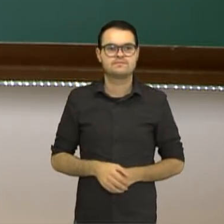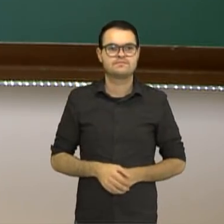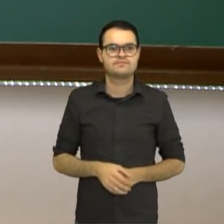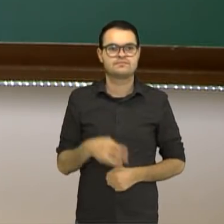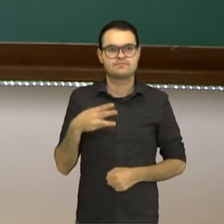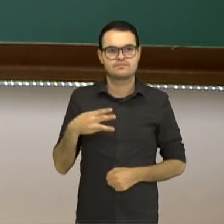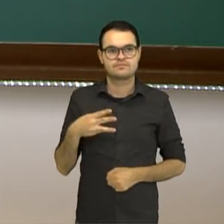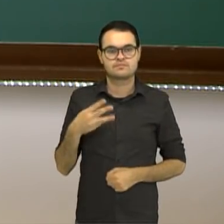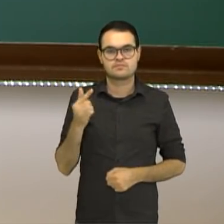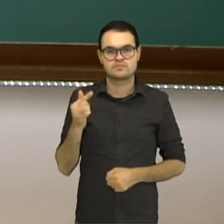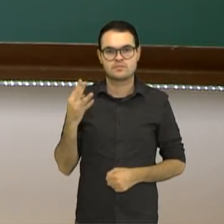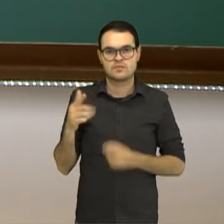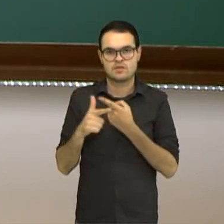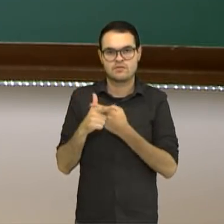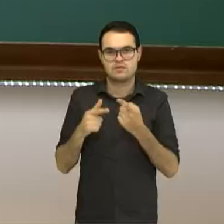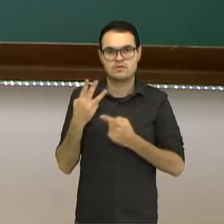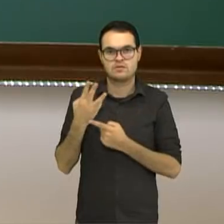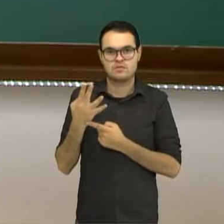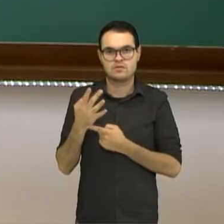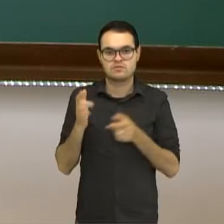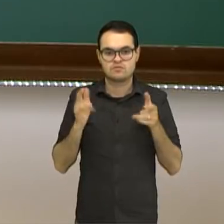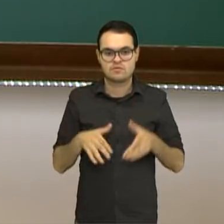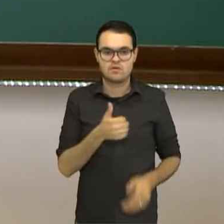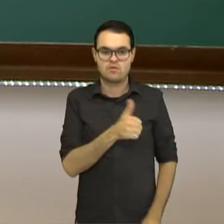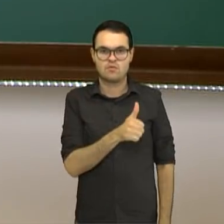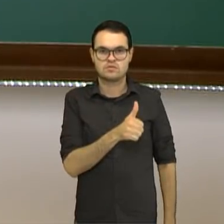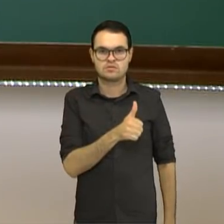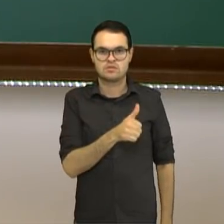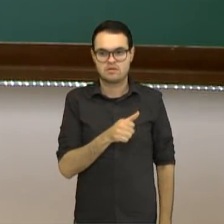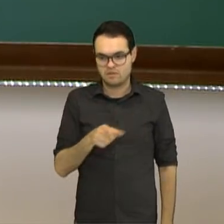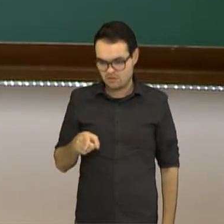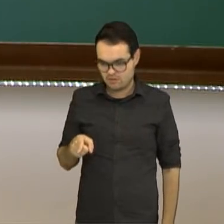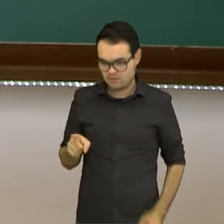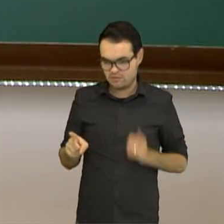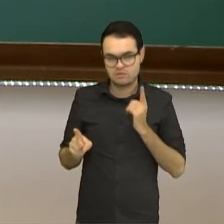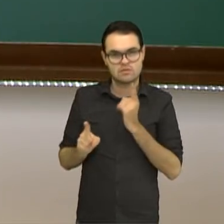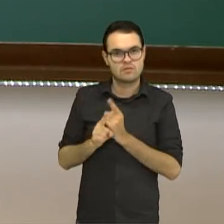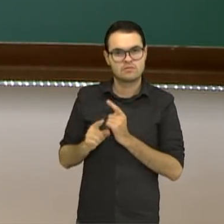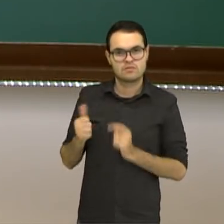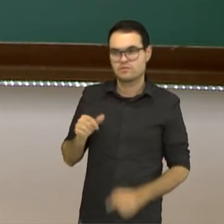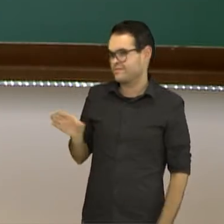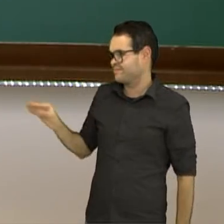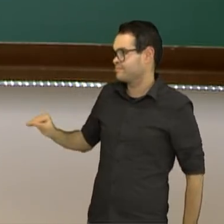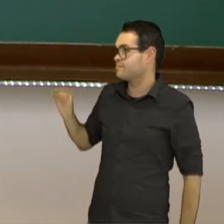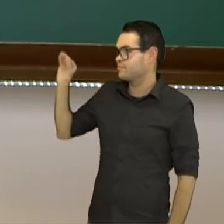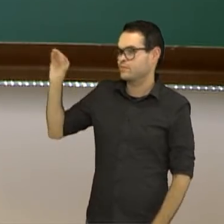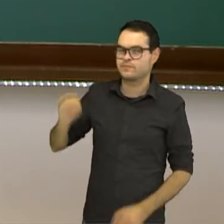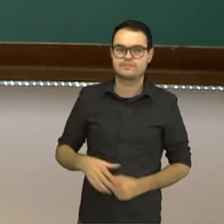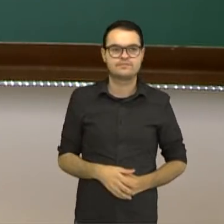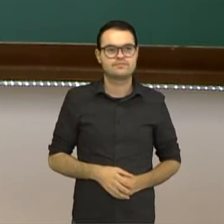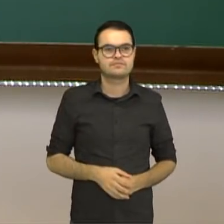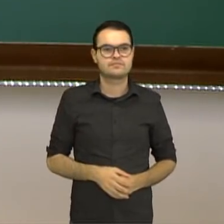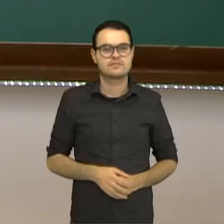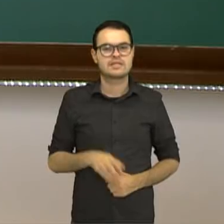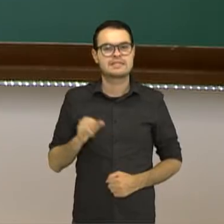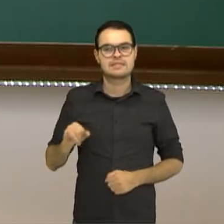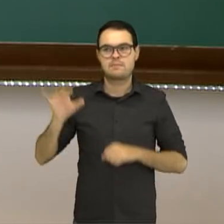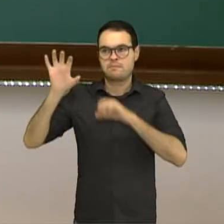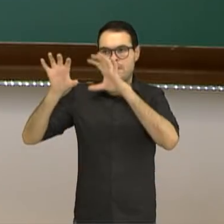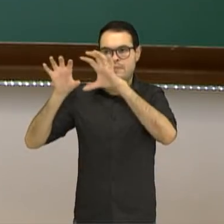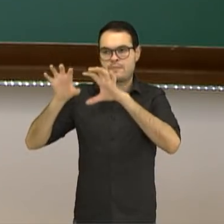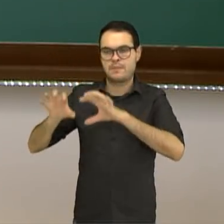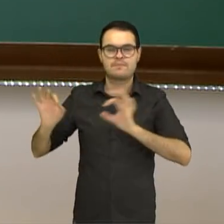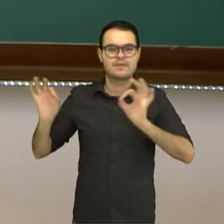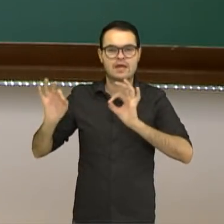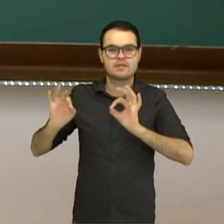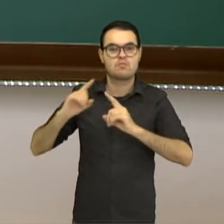374 dividido por 34 vai dar 11, certo? Vai dar o 11. Mas, gente, e sem o algoritmo? Porque nossa aula